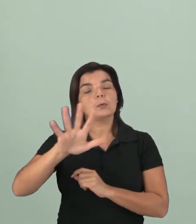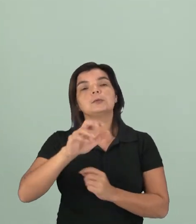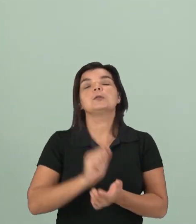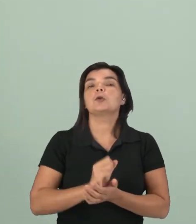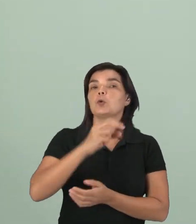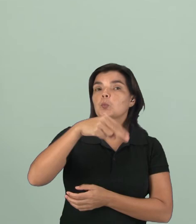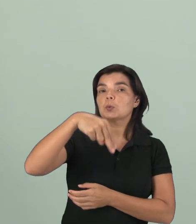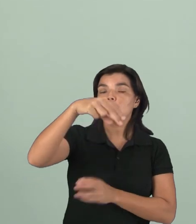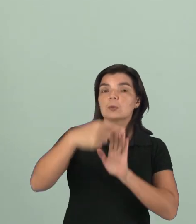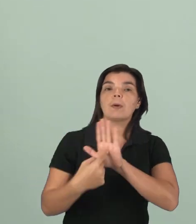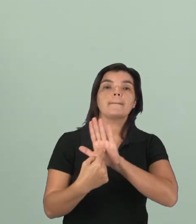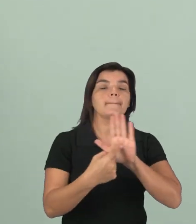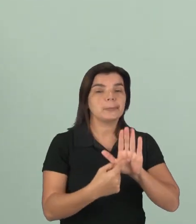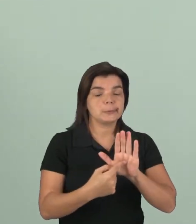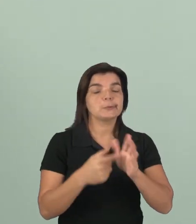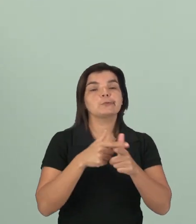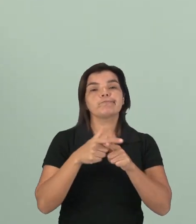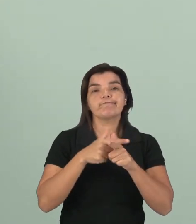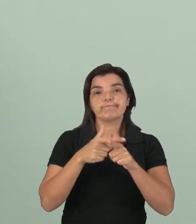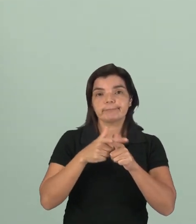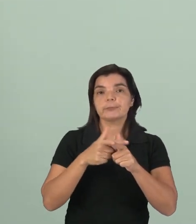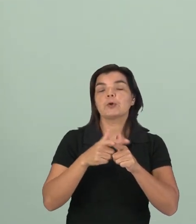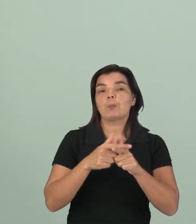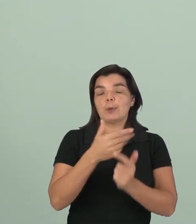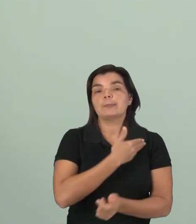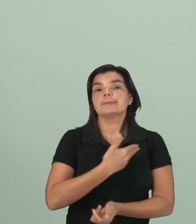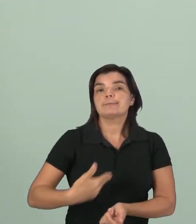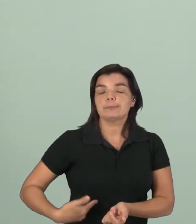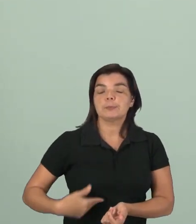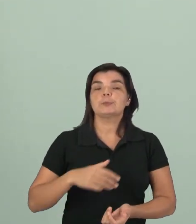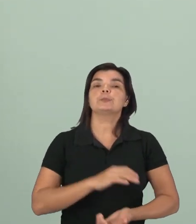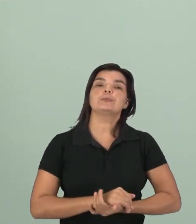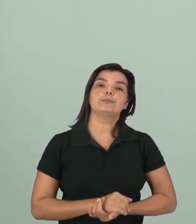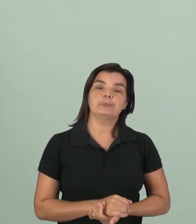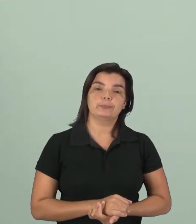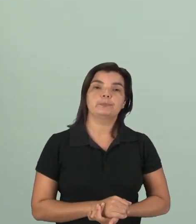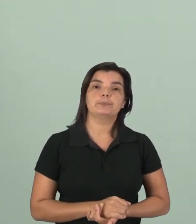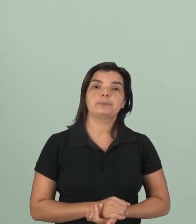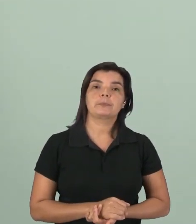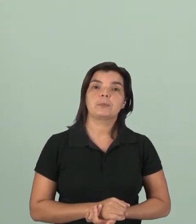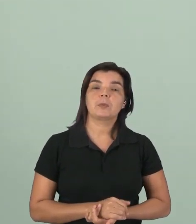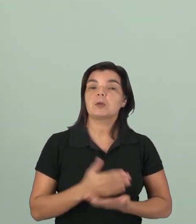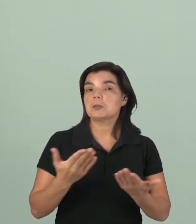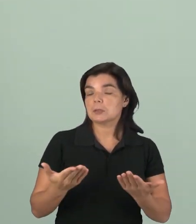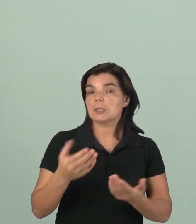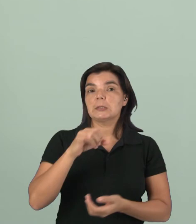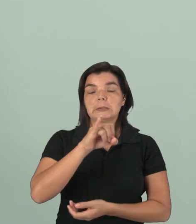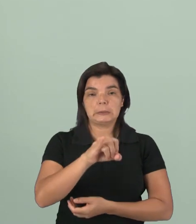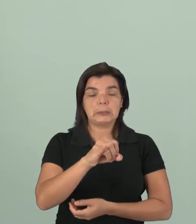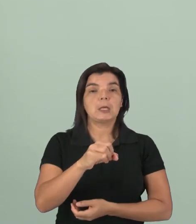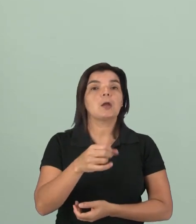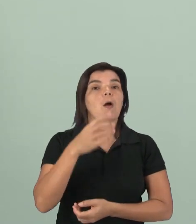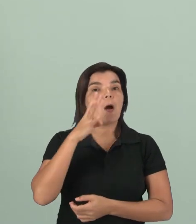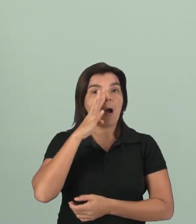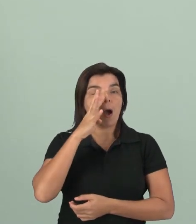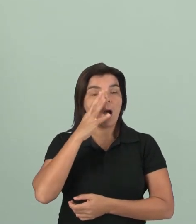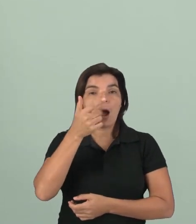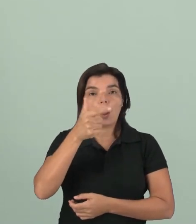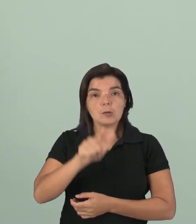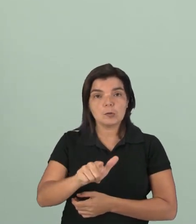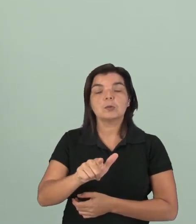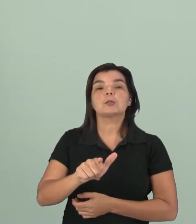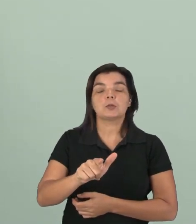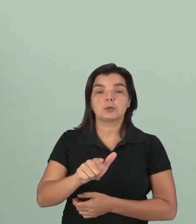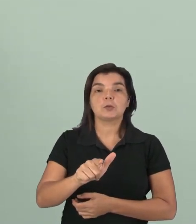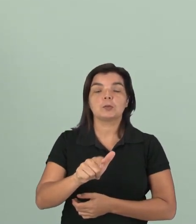Norte, apresentam deficiências nos serviços públicos. Então, se você quiser assistir esta